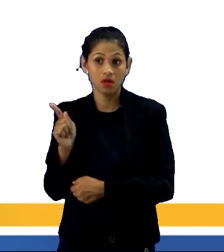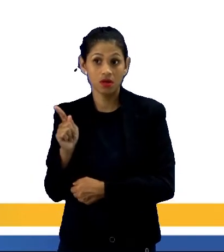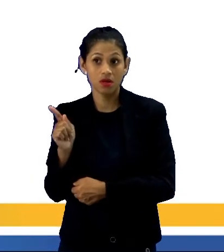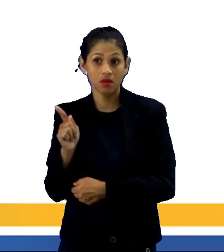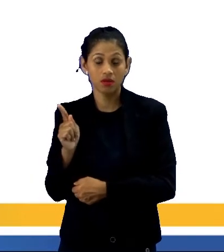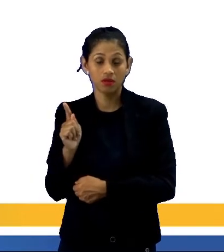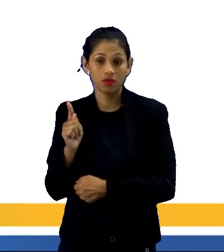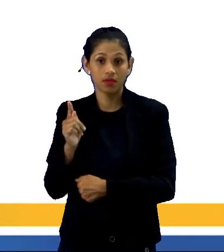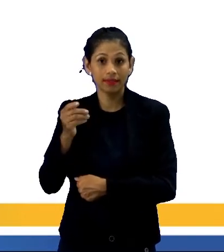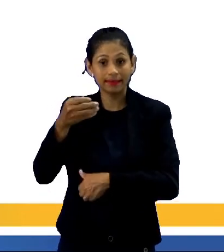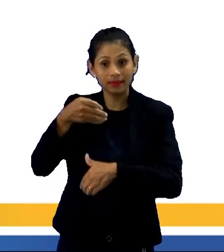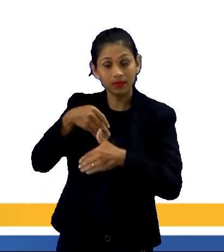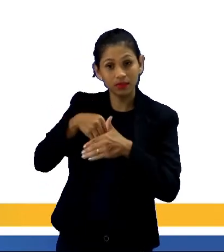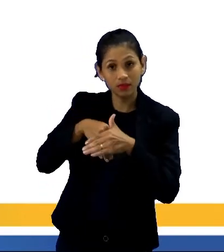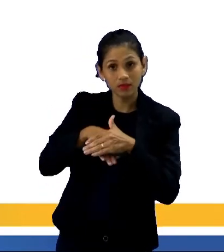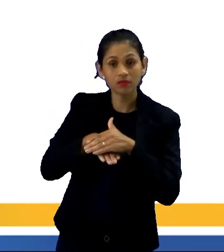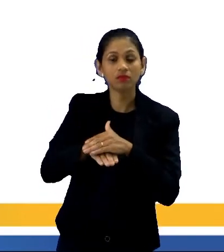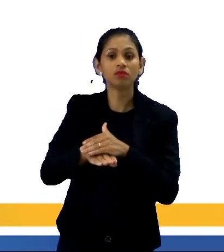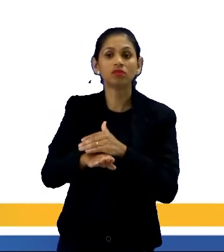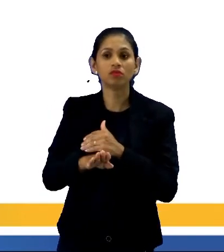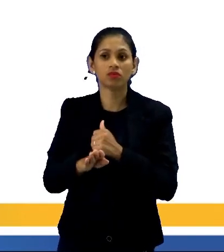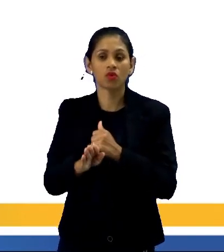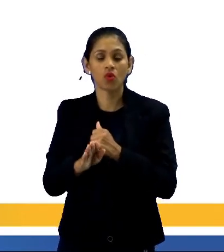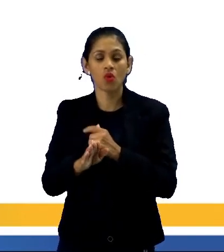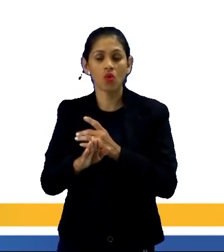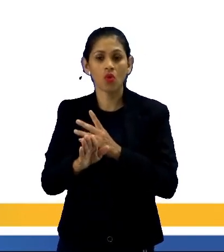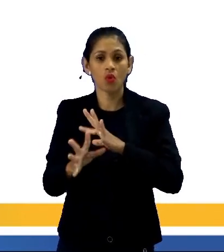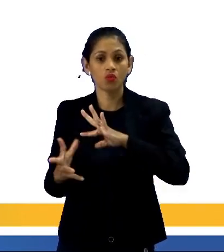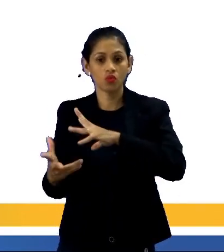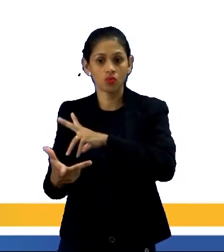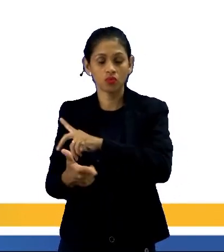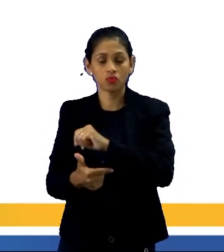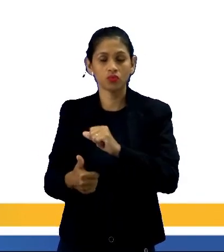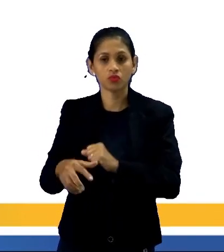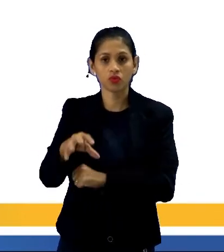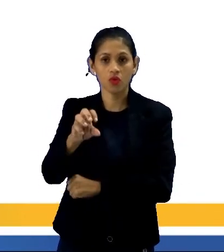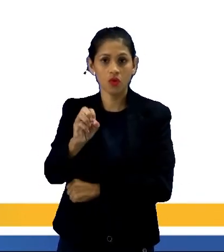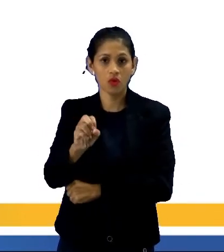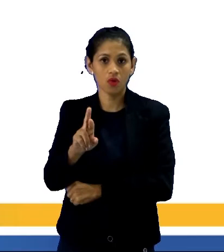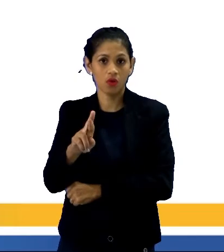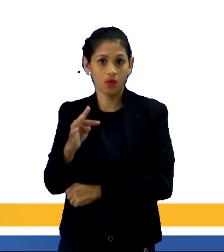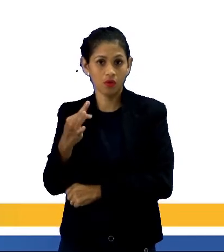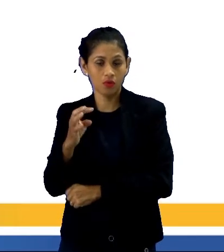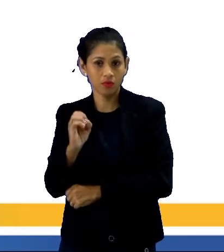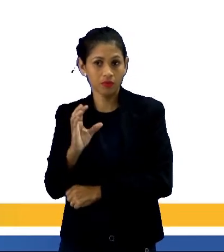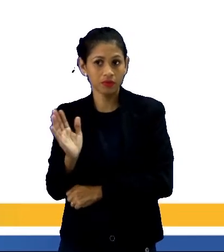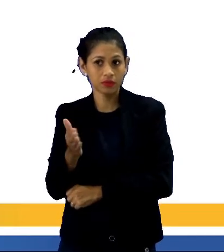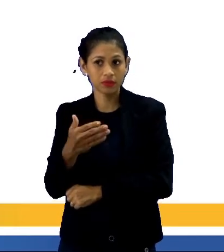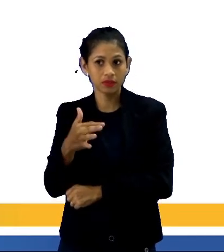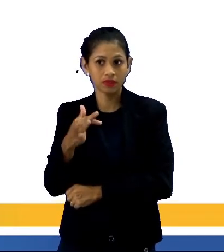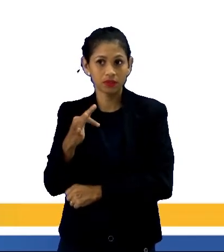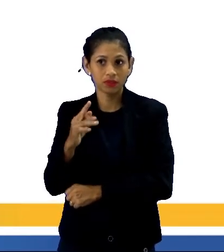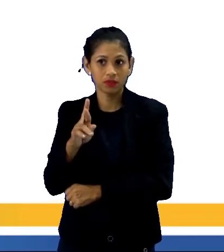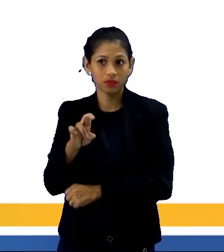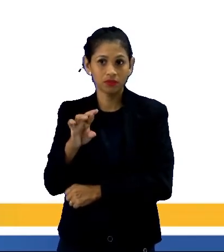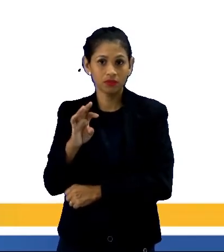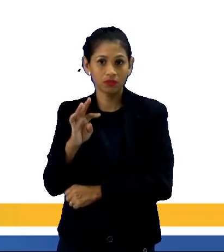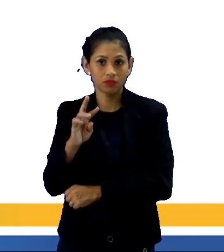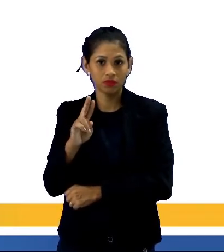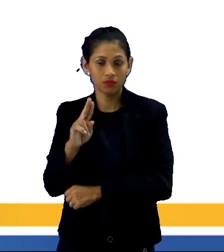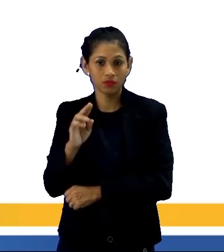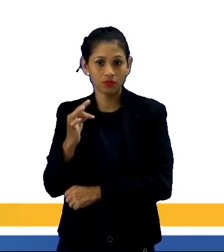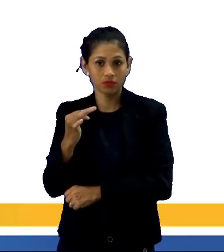no seleto mundo da hortifruti, tá, gente? Então os anúncios publicitários, eles utilizam muito do uso